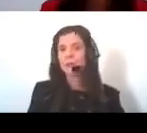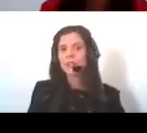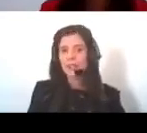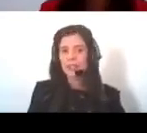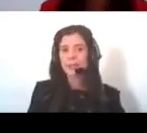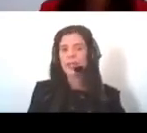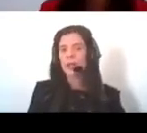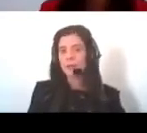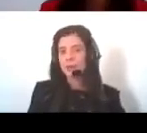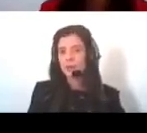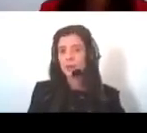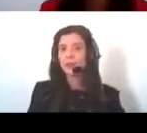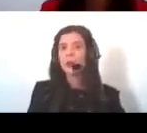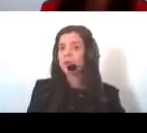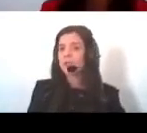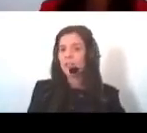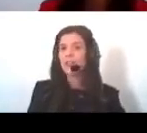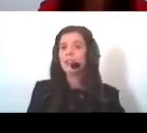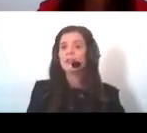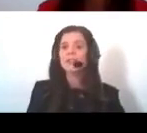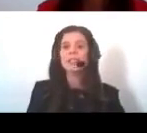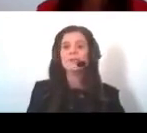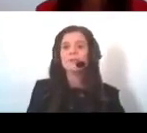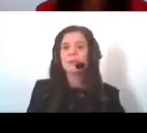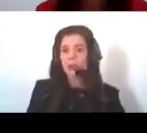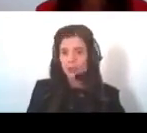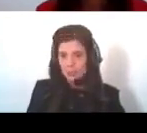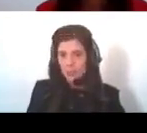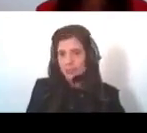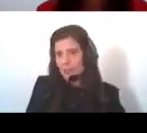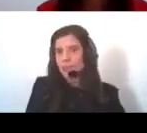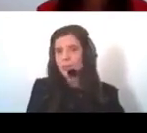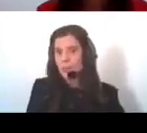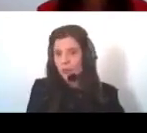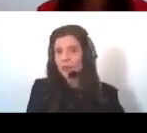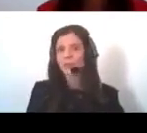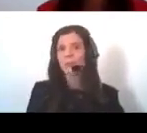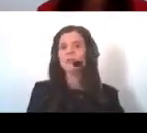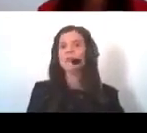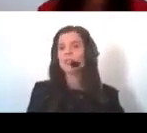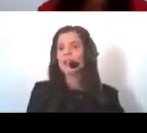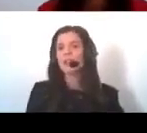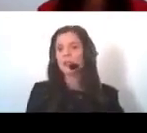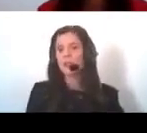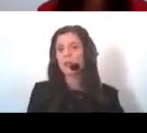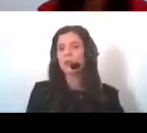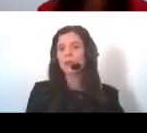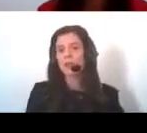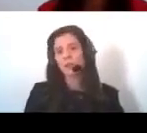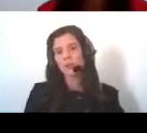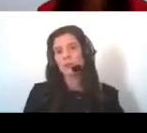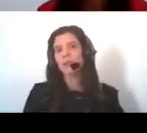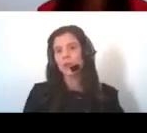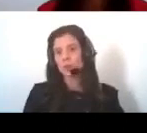ilícito, que é a Lei 6429. Ou seja, você pode ter bens? Claro que pode. Você pode conquistar ao longo do